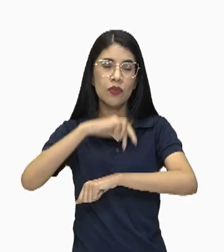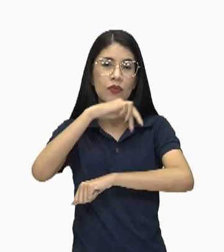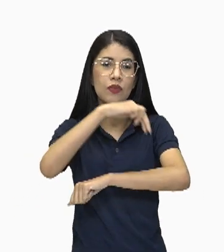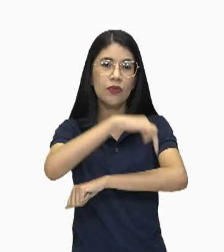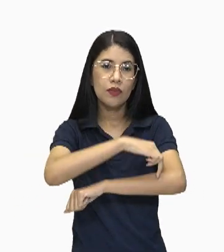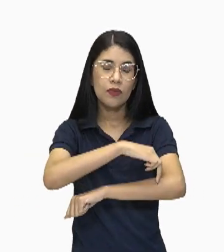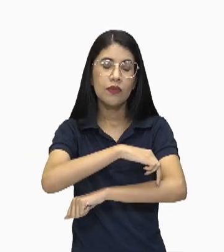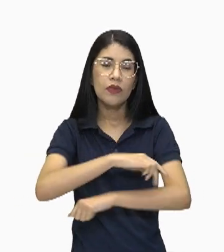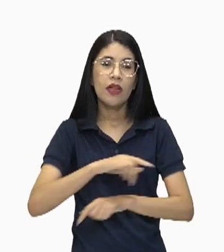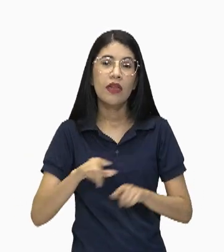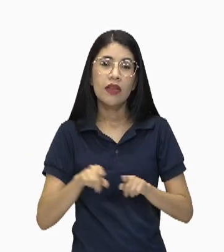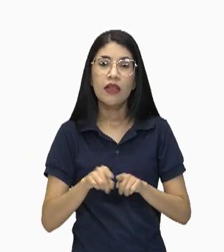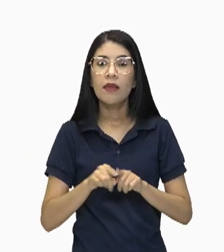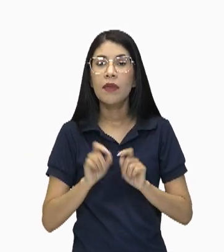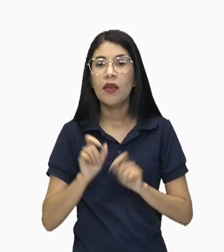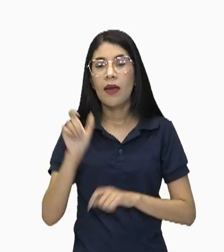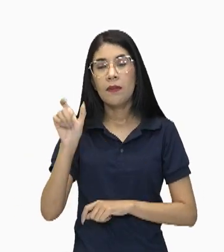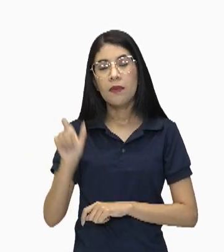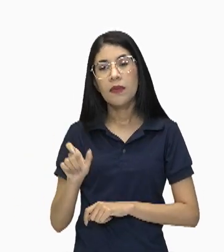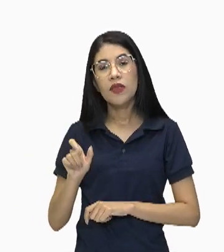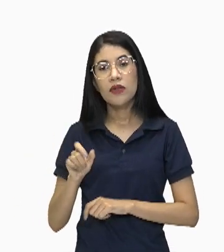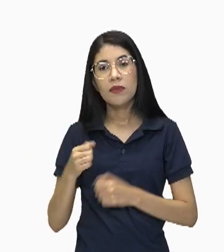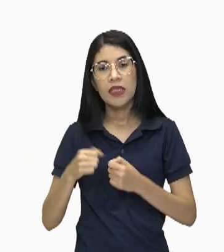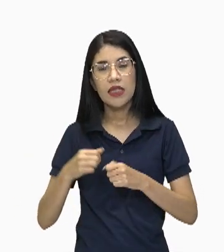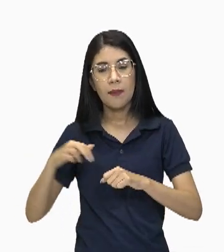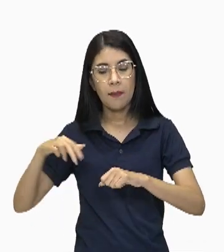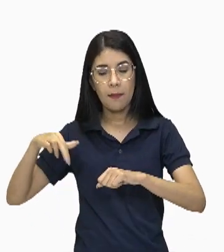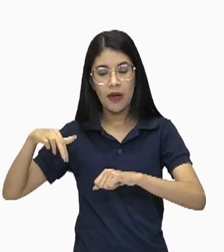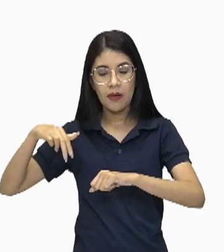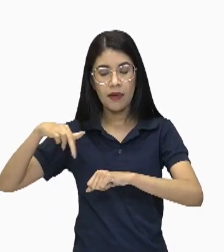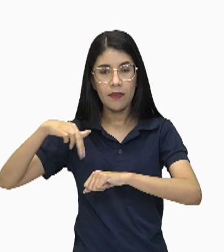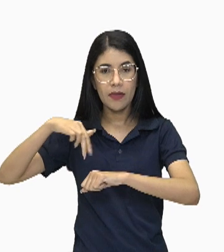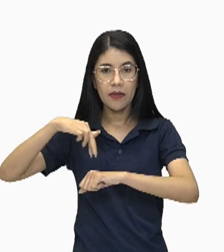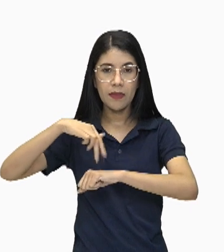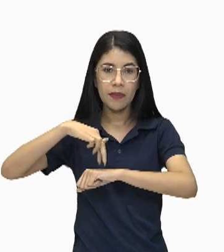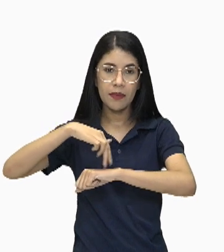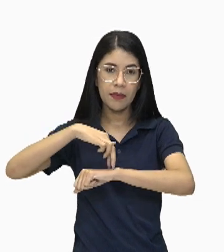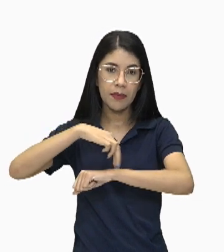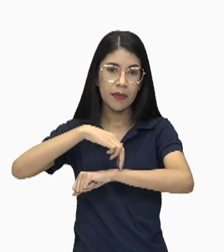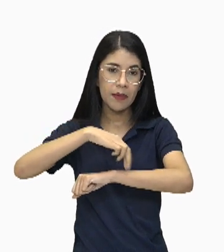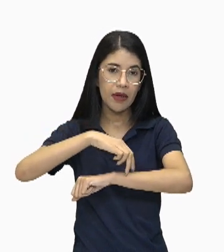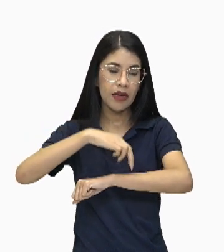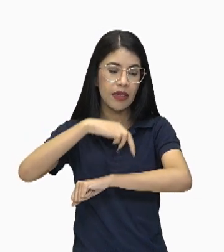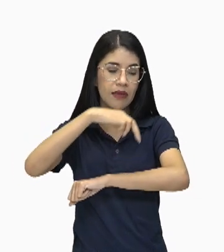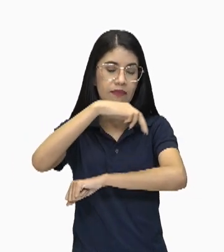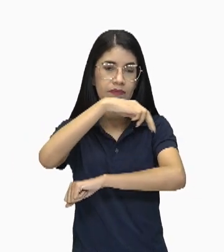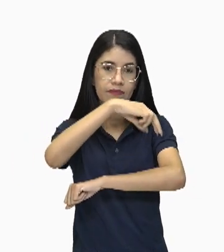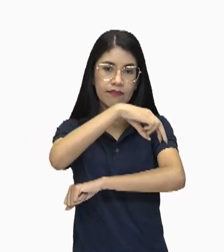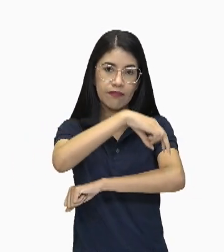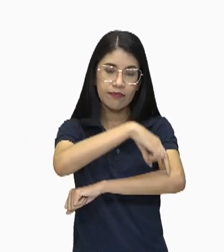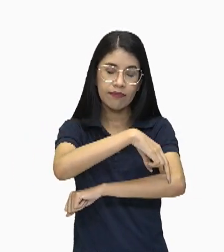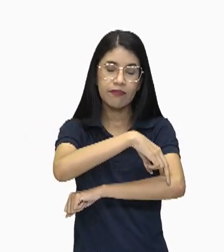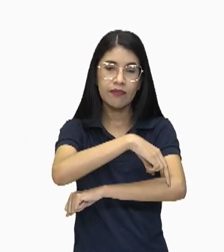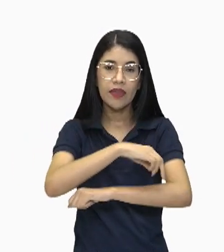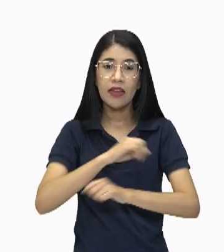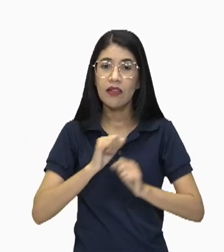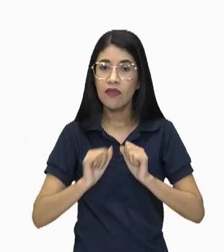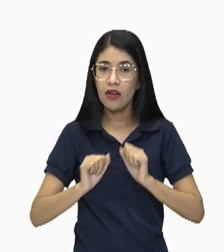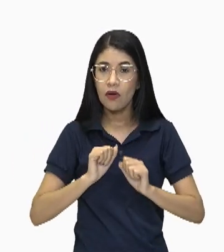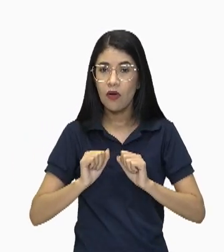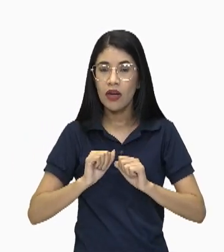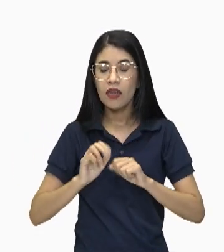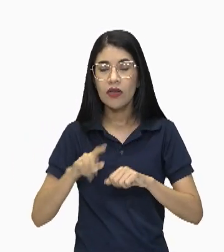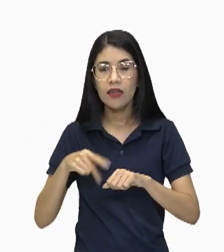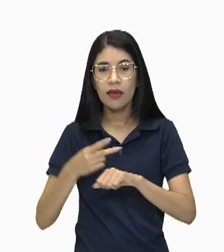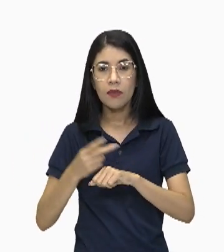é uma prova na qual os atletas devem percorrer uma raia da pista, correndo, e